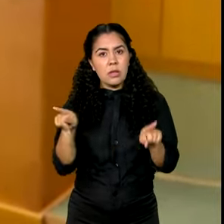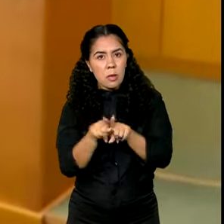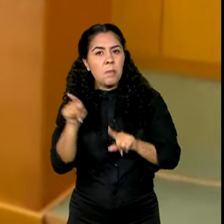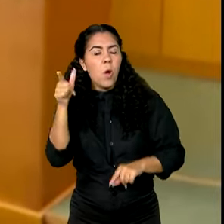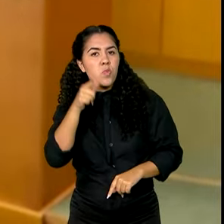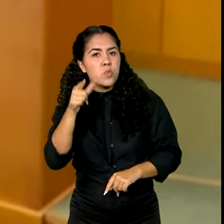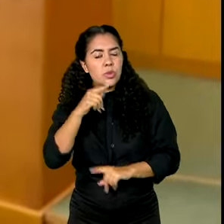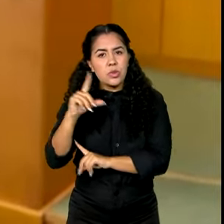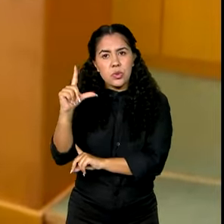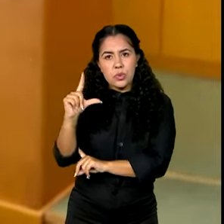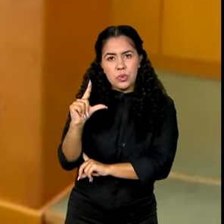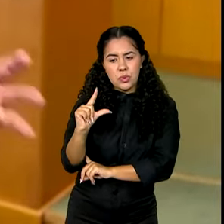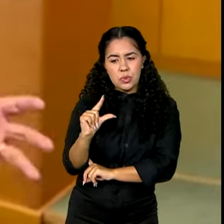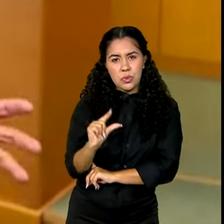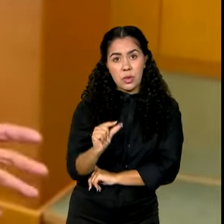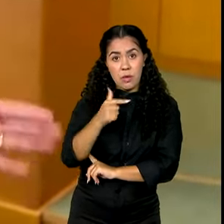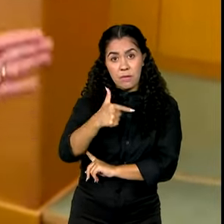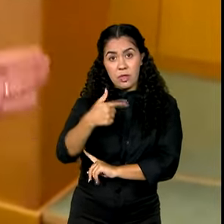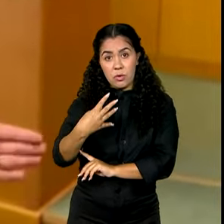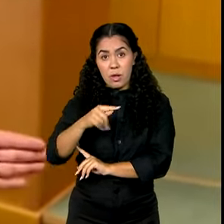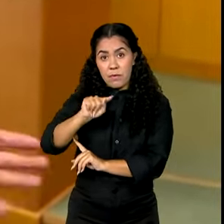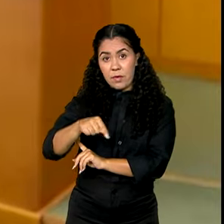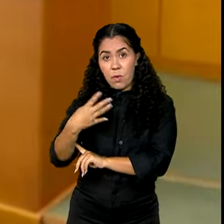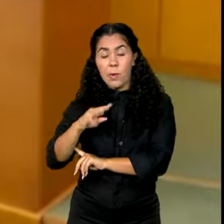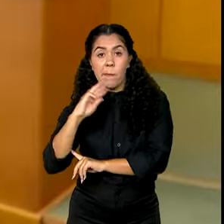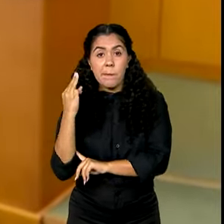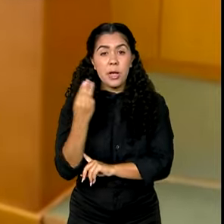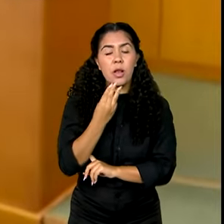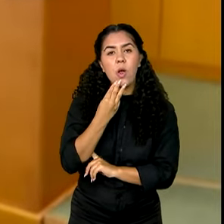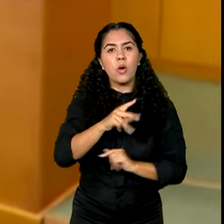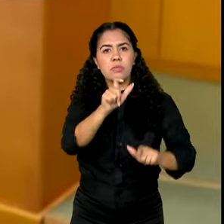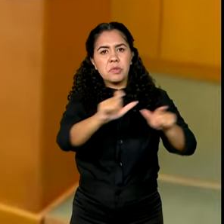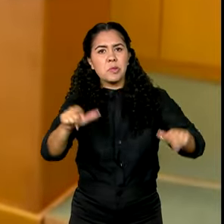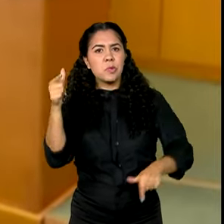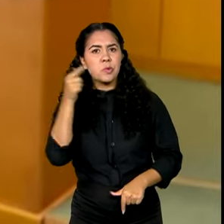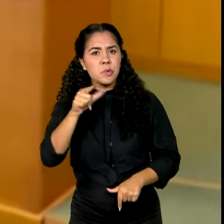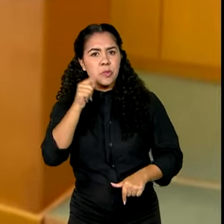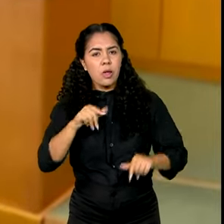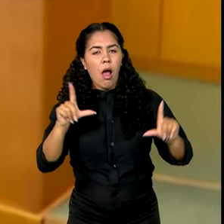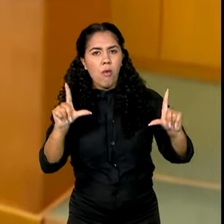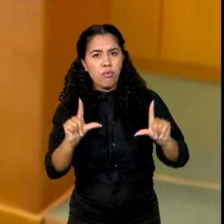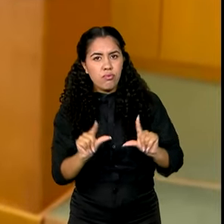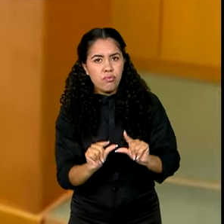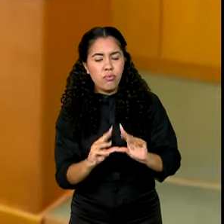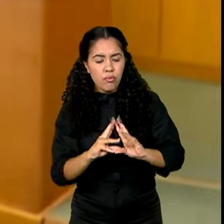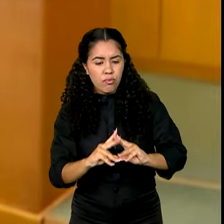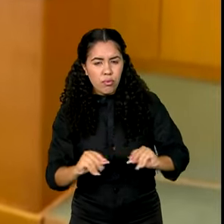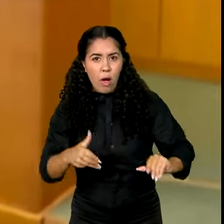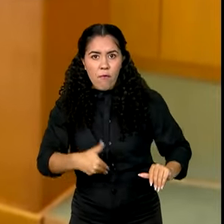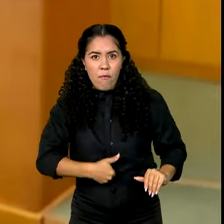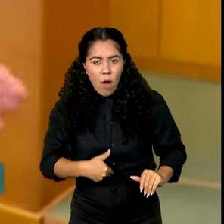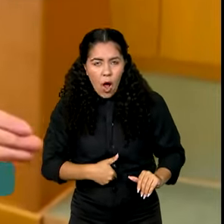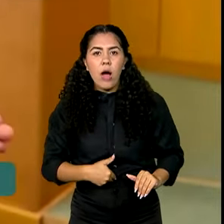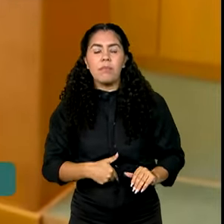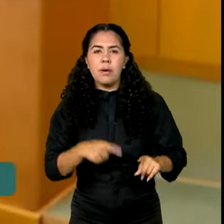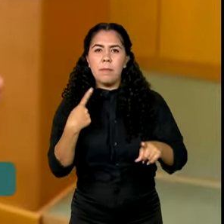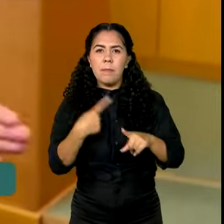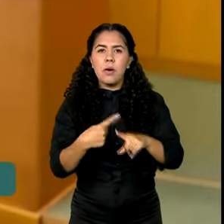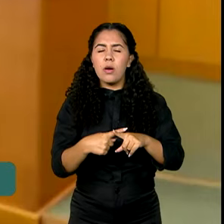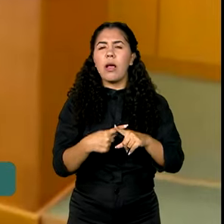de 24,4 milhões de pessoas que estavam na insegurança alimentar, uma redução que, quando a gente